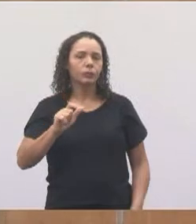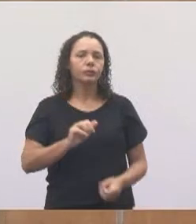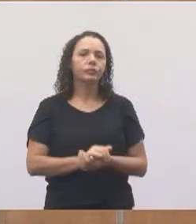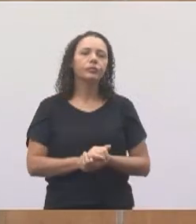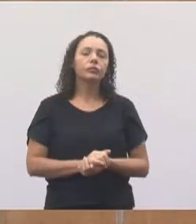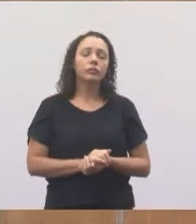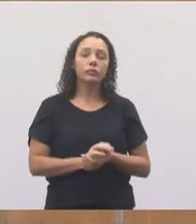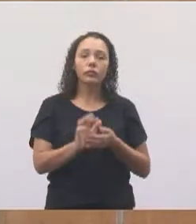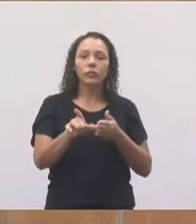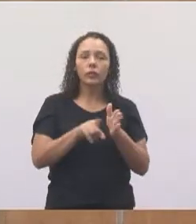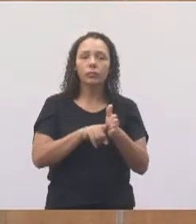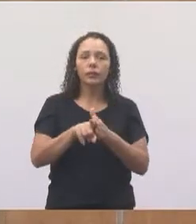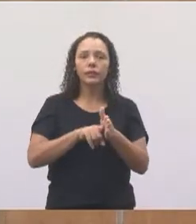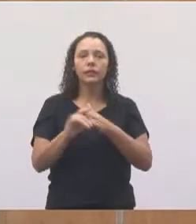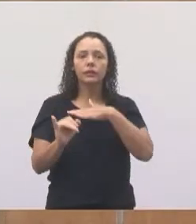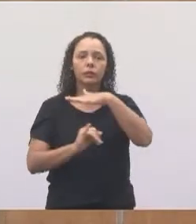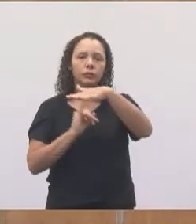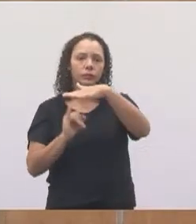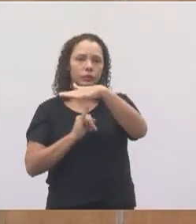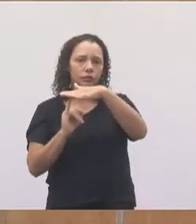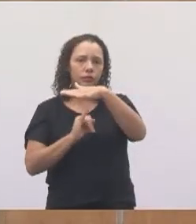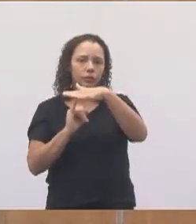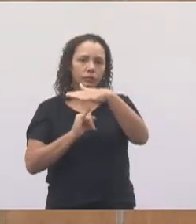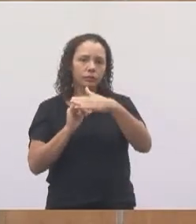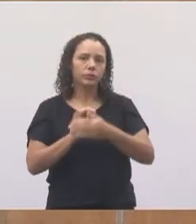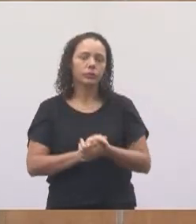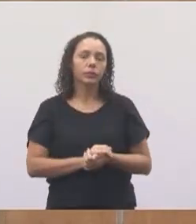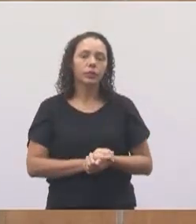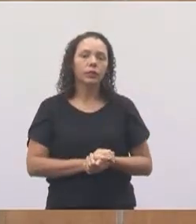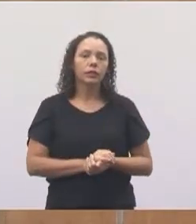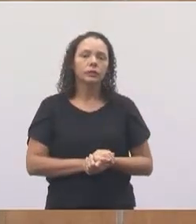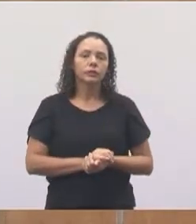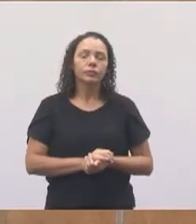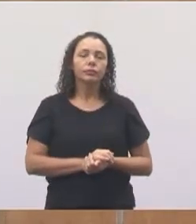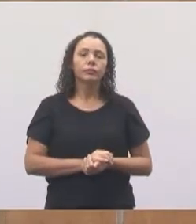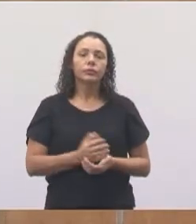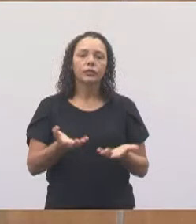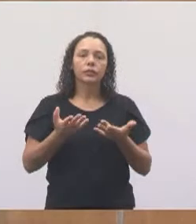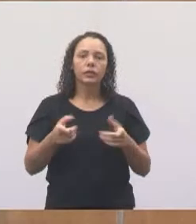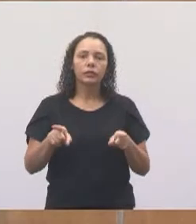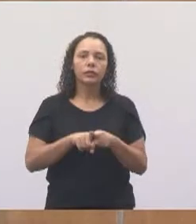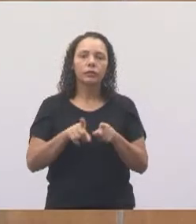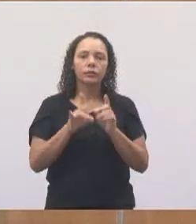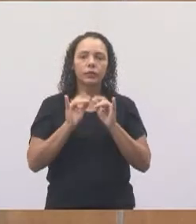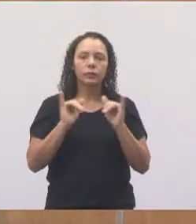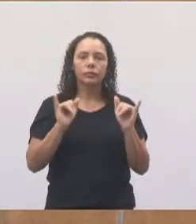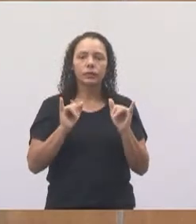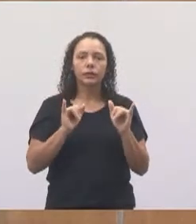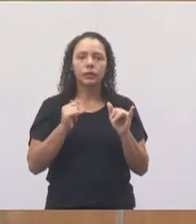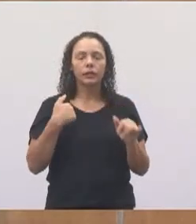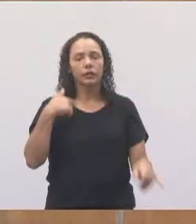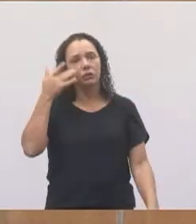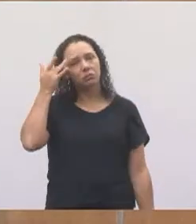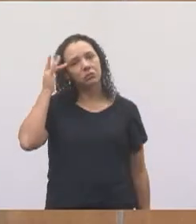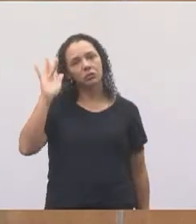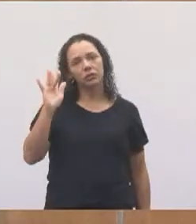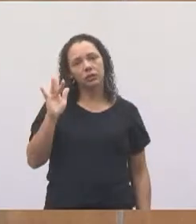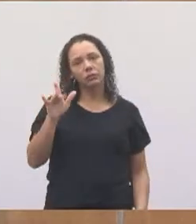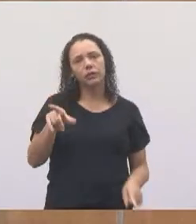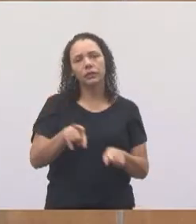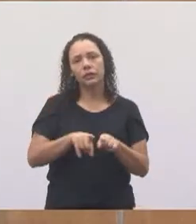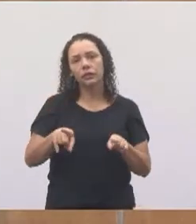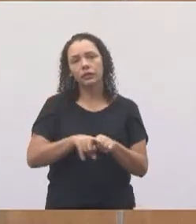Instituto. São termos técnicos, mas inclusive, pessoal, quero compartilhar com vocês, porque eu não sabia até pouco